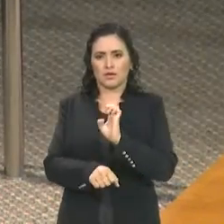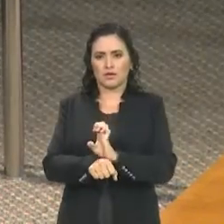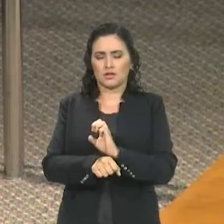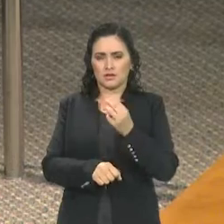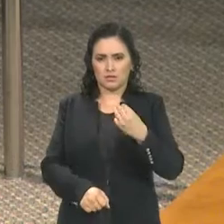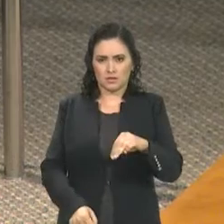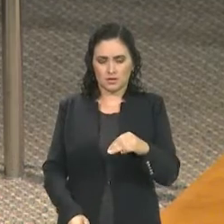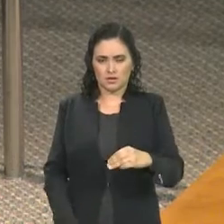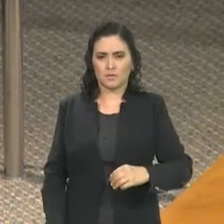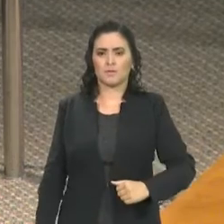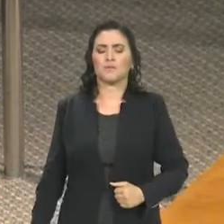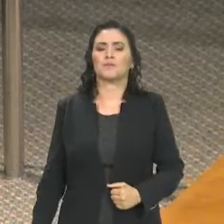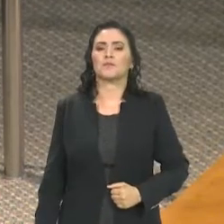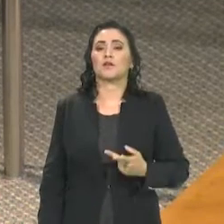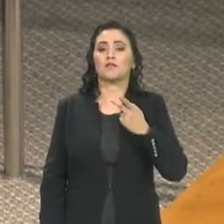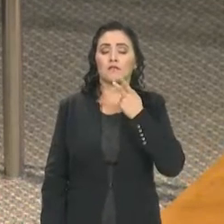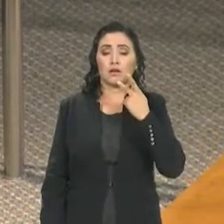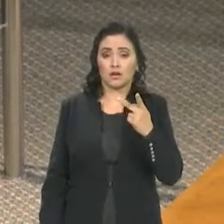referência ao PL